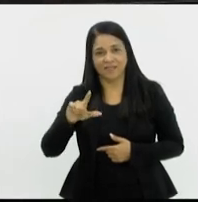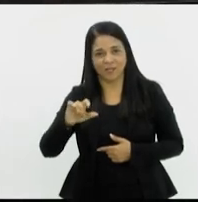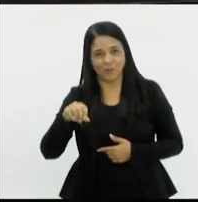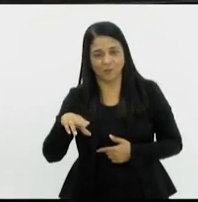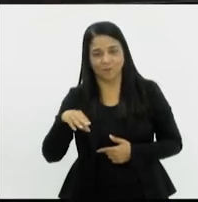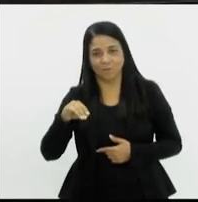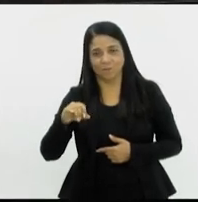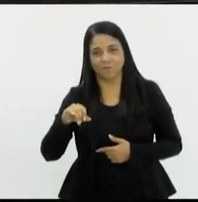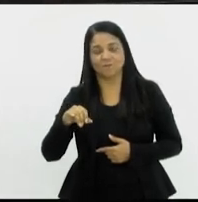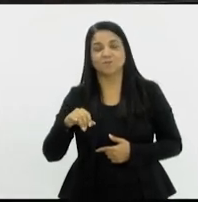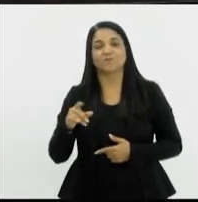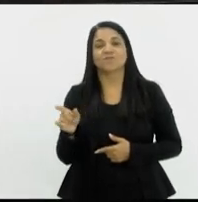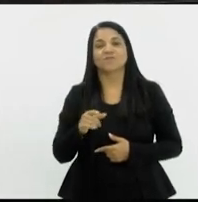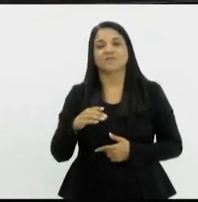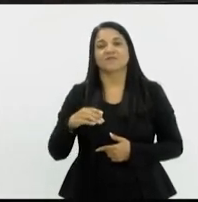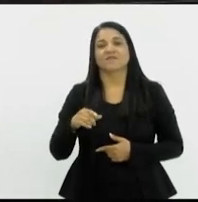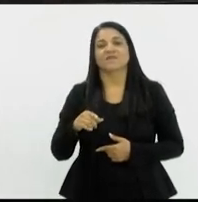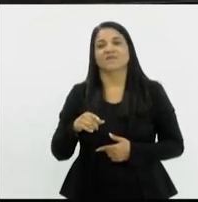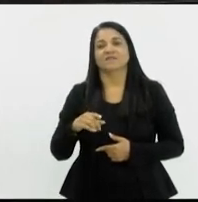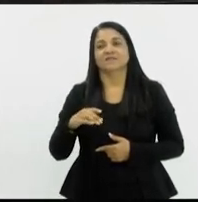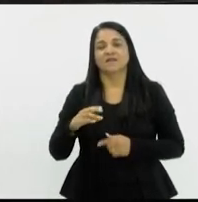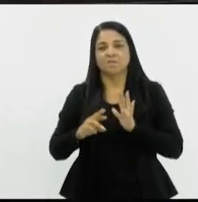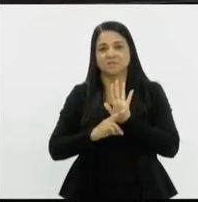representando o CCS,